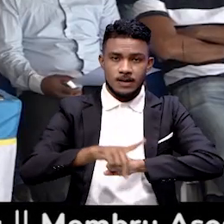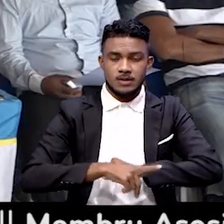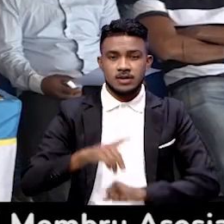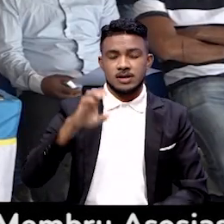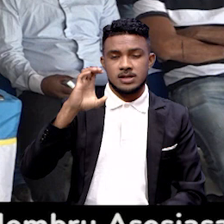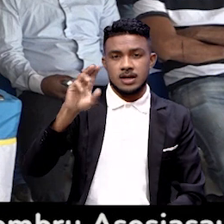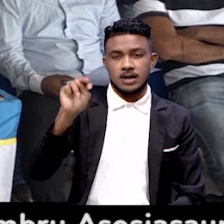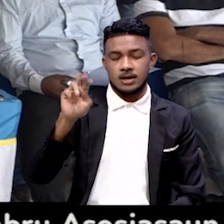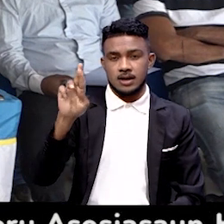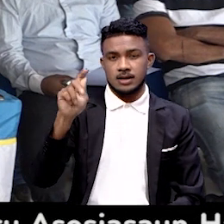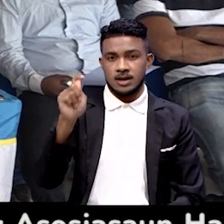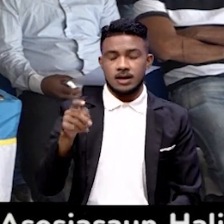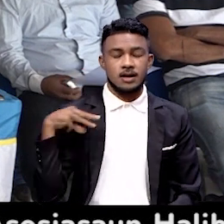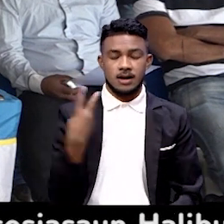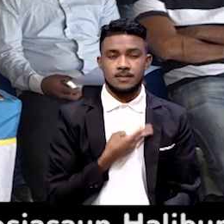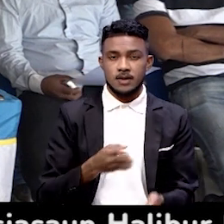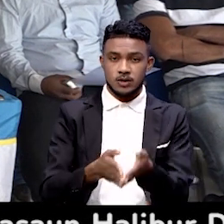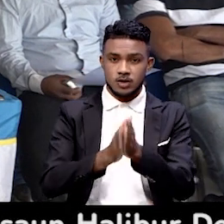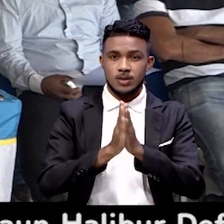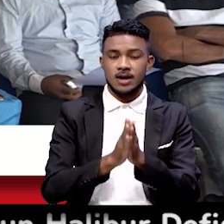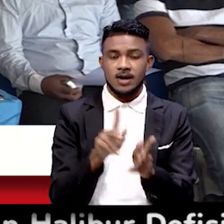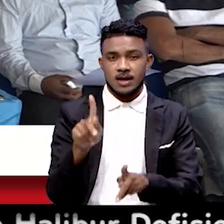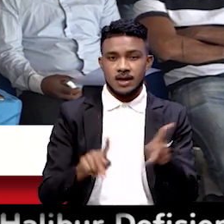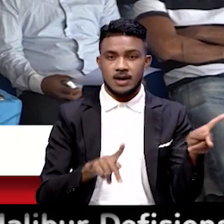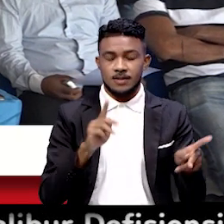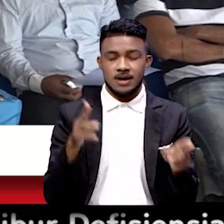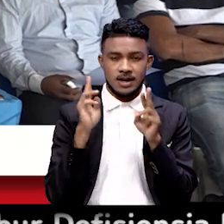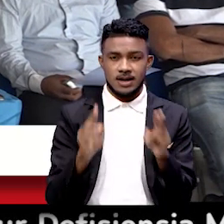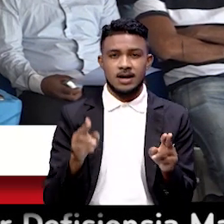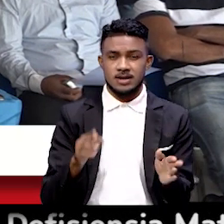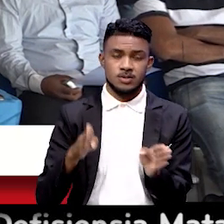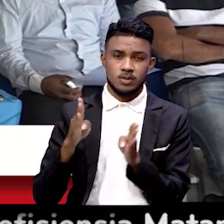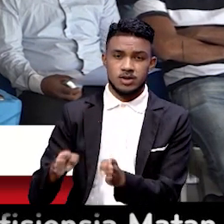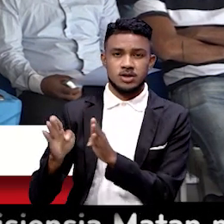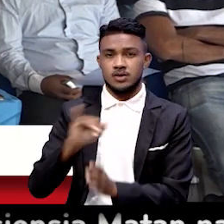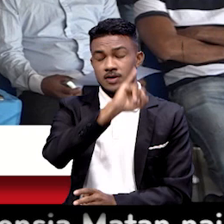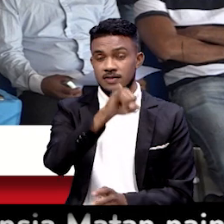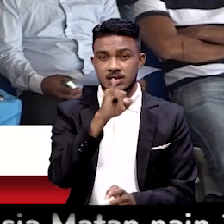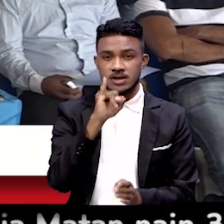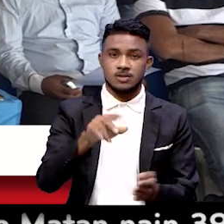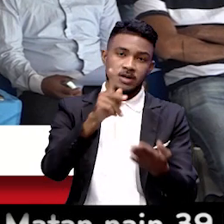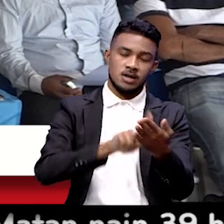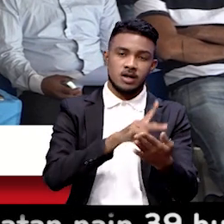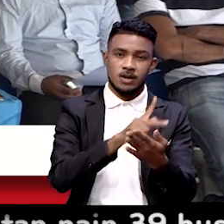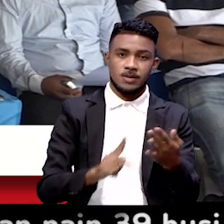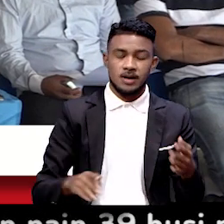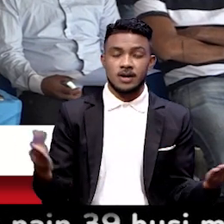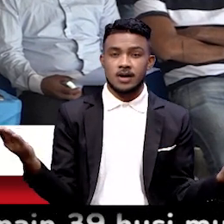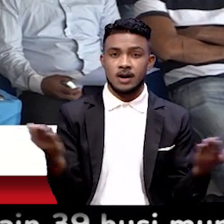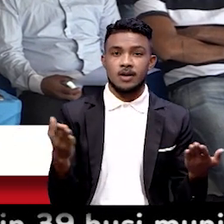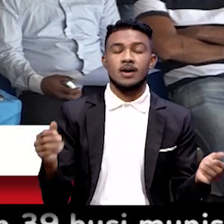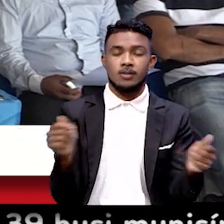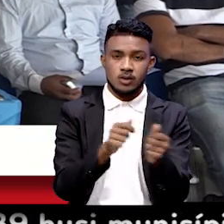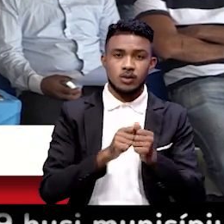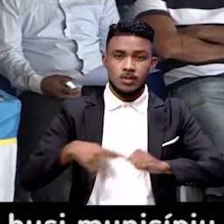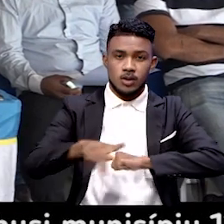Ami russo ba autoridade de justiça atu acelera processo investigação ba crime nebe kahur ho política